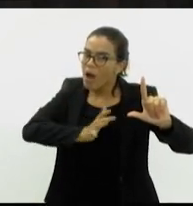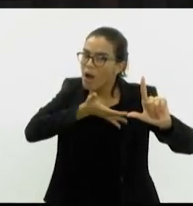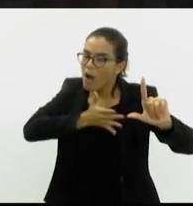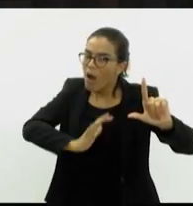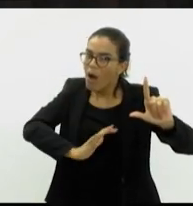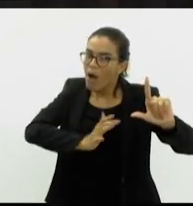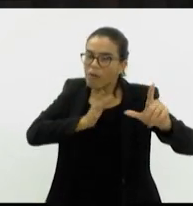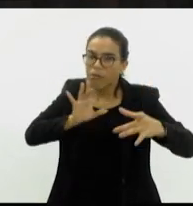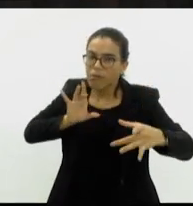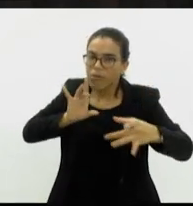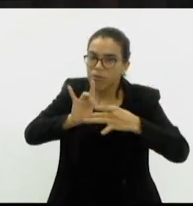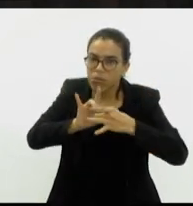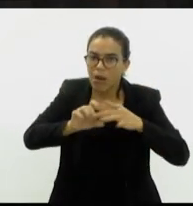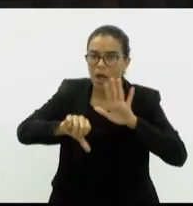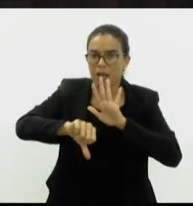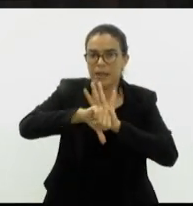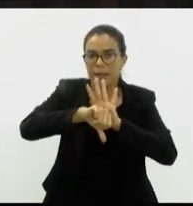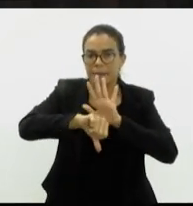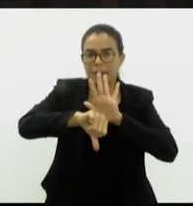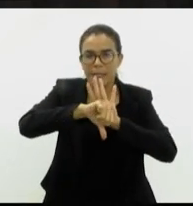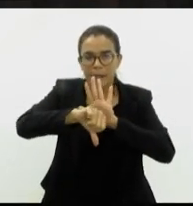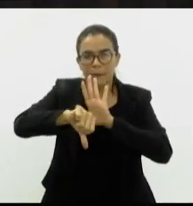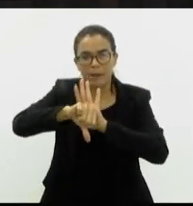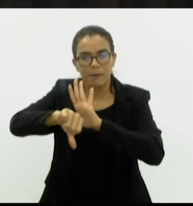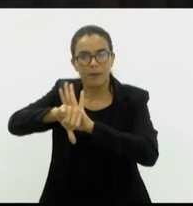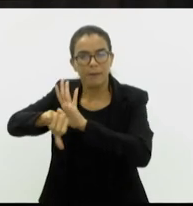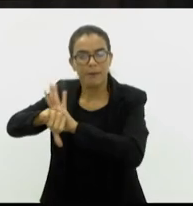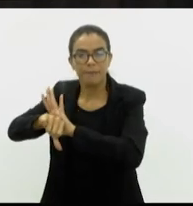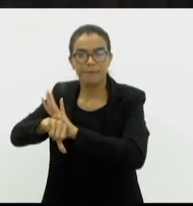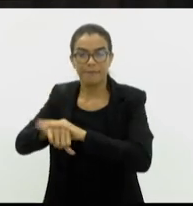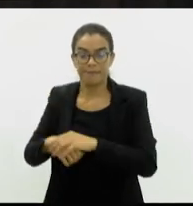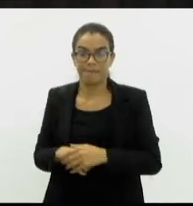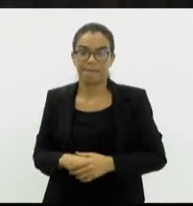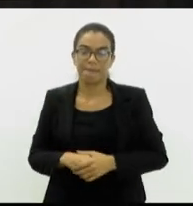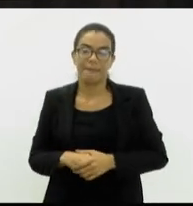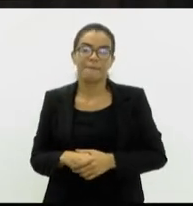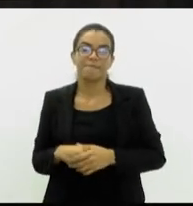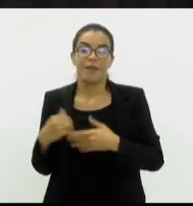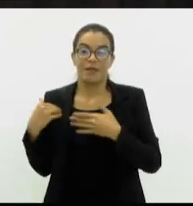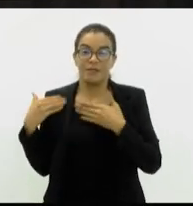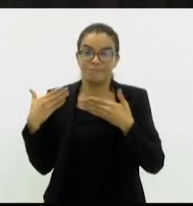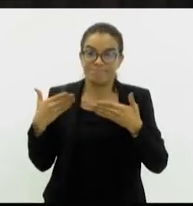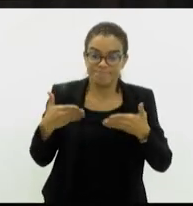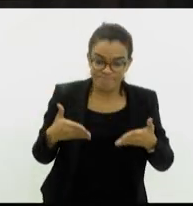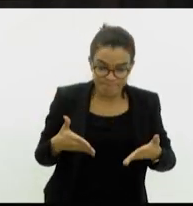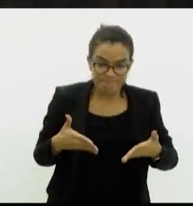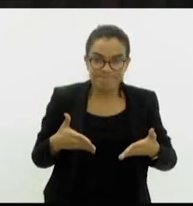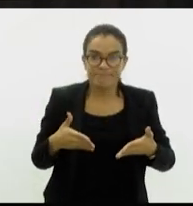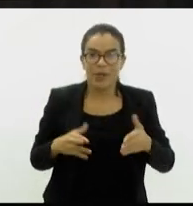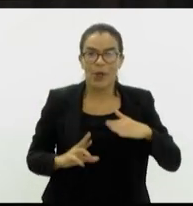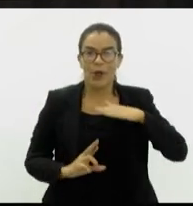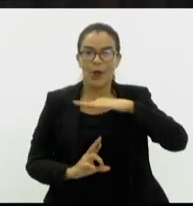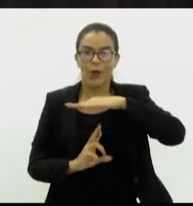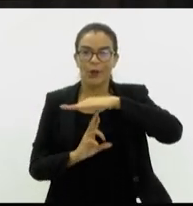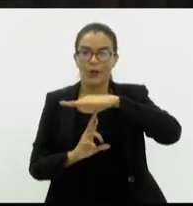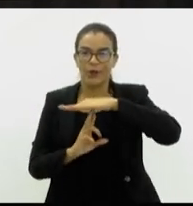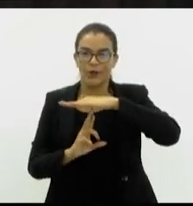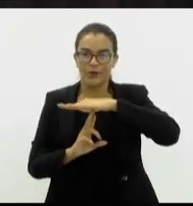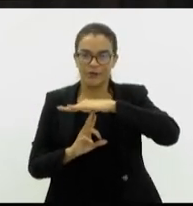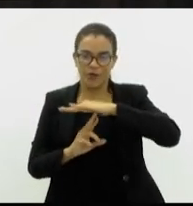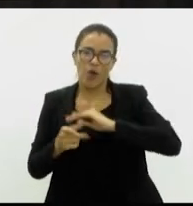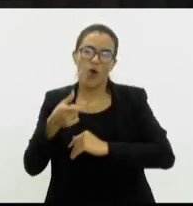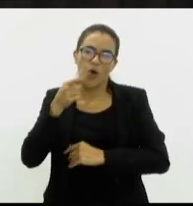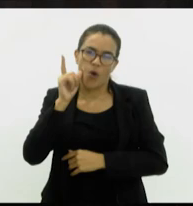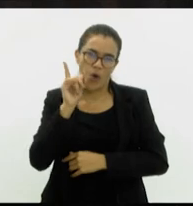ligado ao Crime e chego aqui na rodoviária ontem discursei